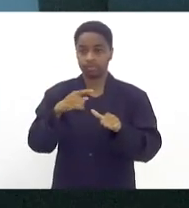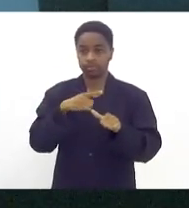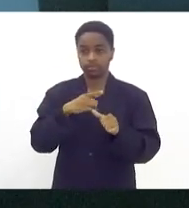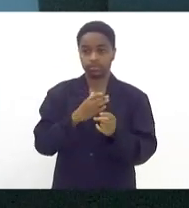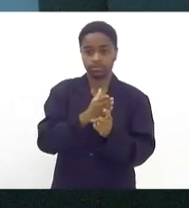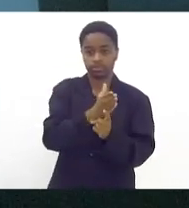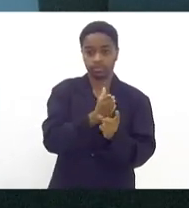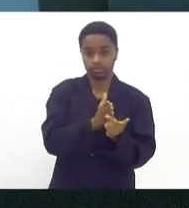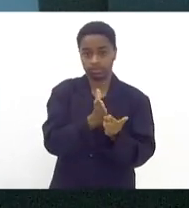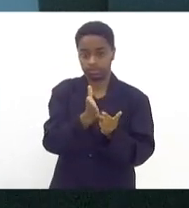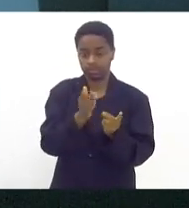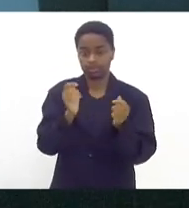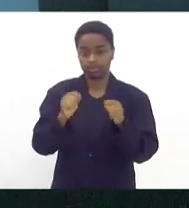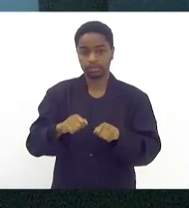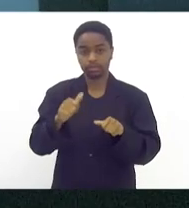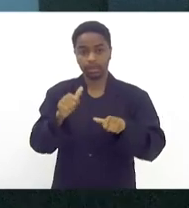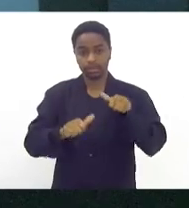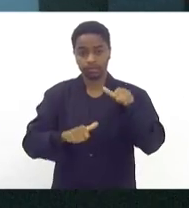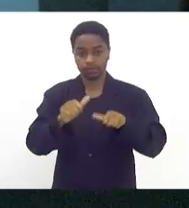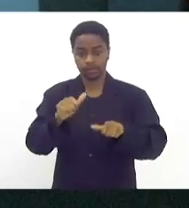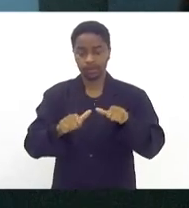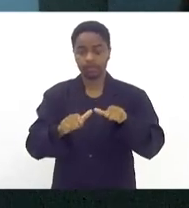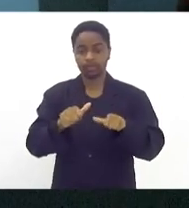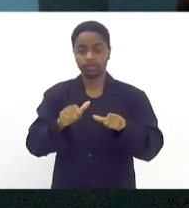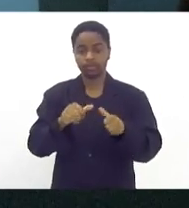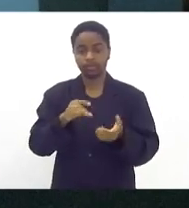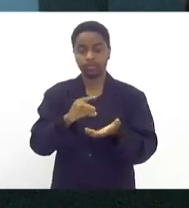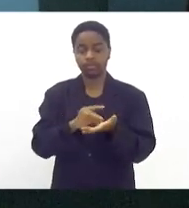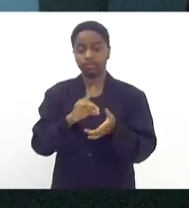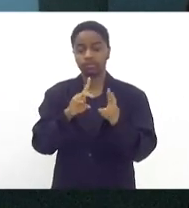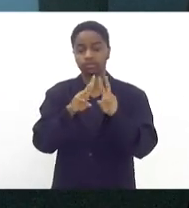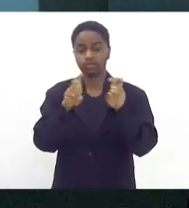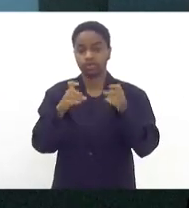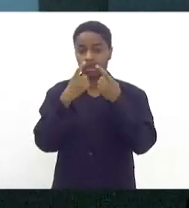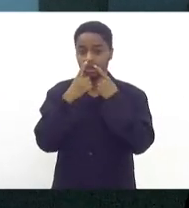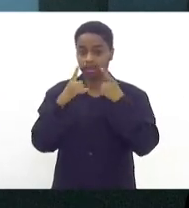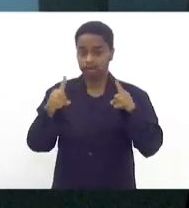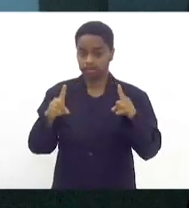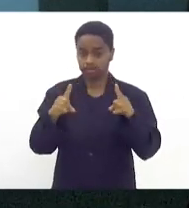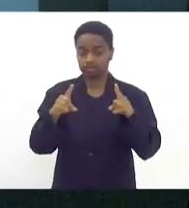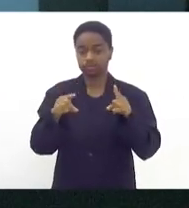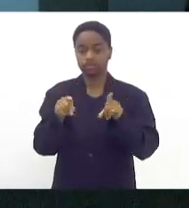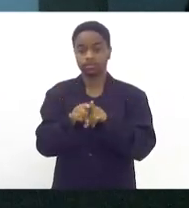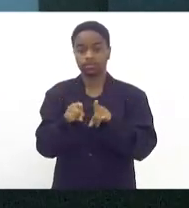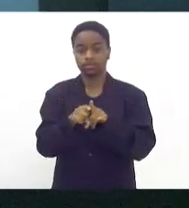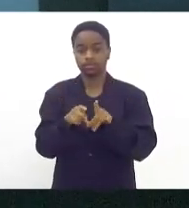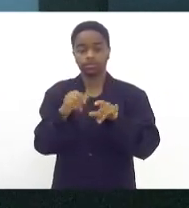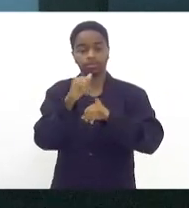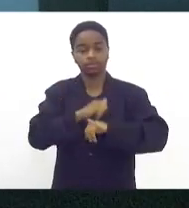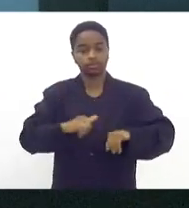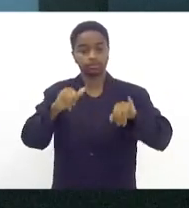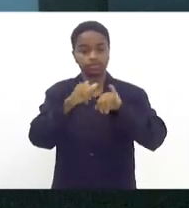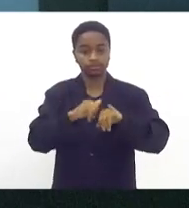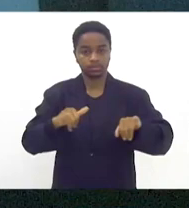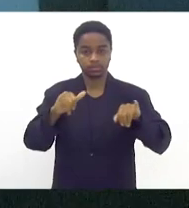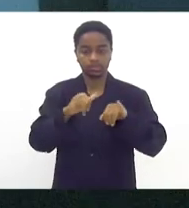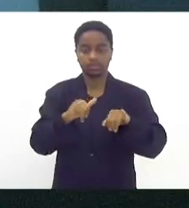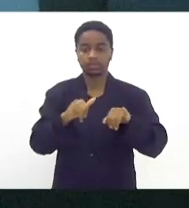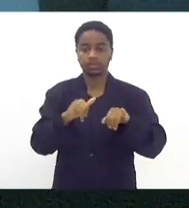em que avalia as reclamações assistenciais as notificações de intermediação